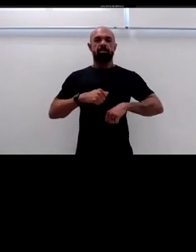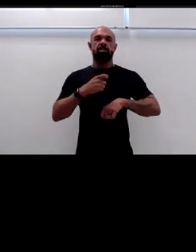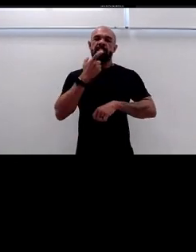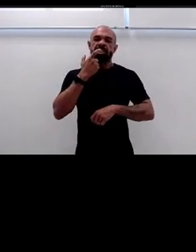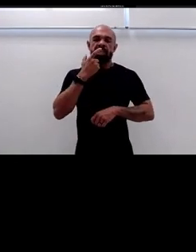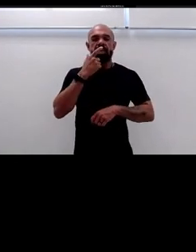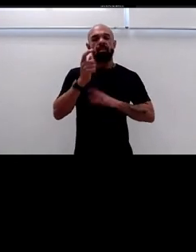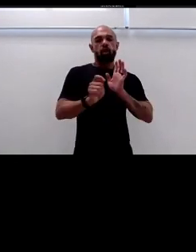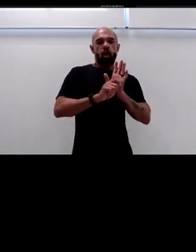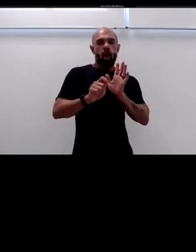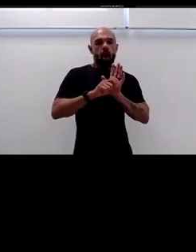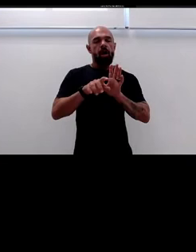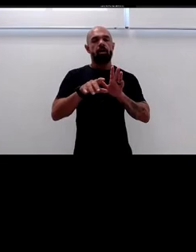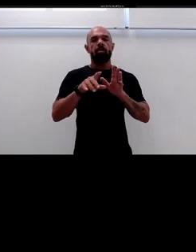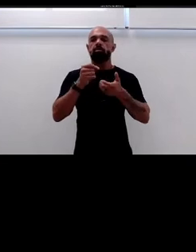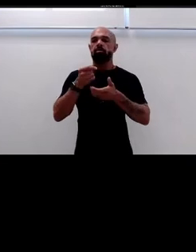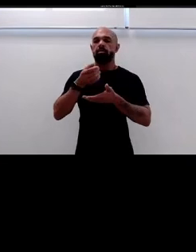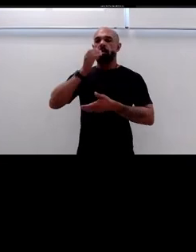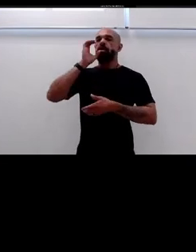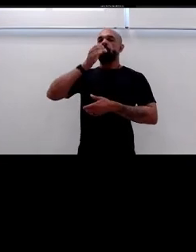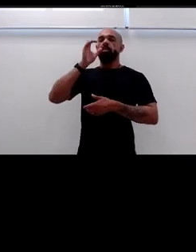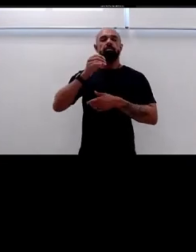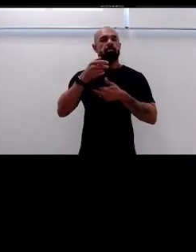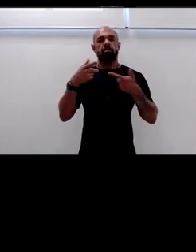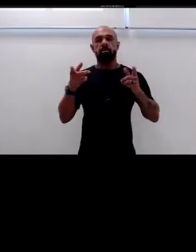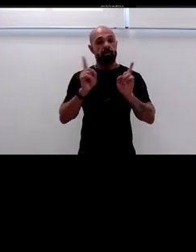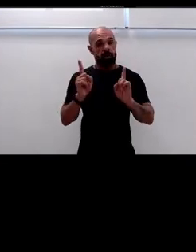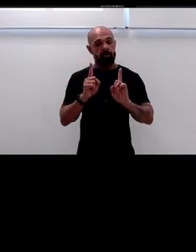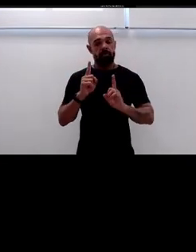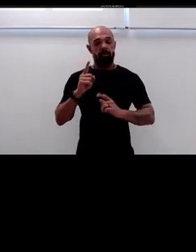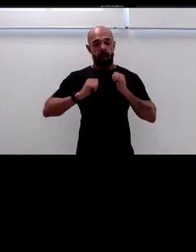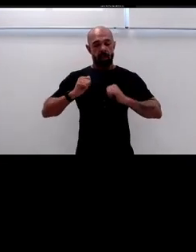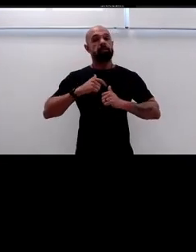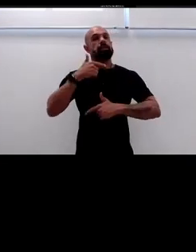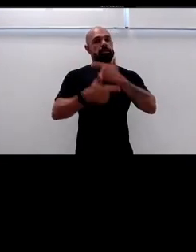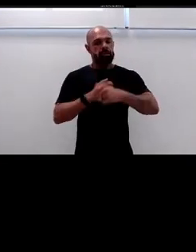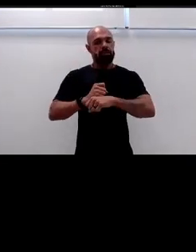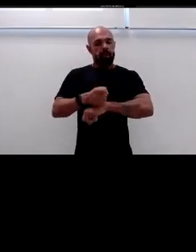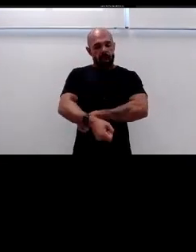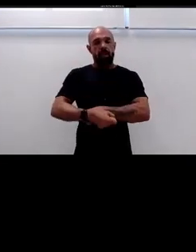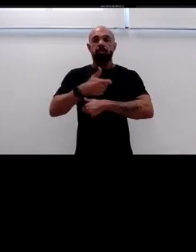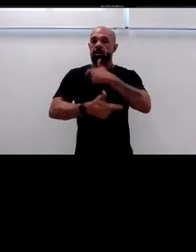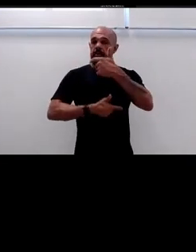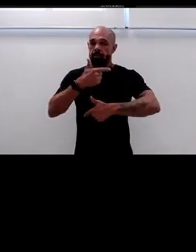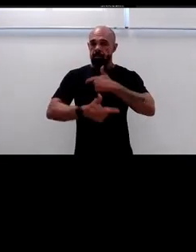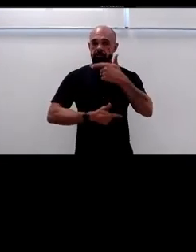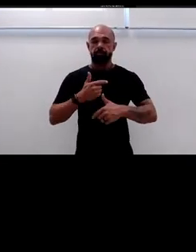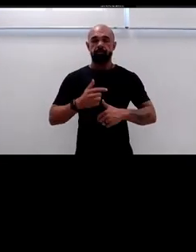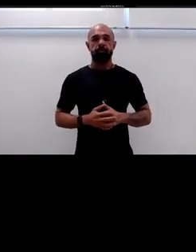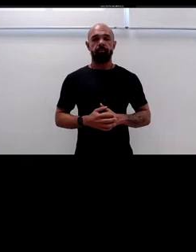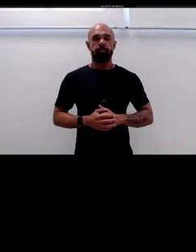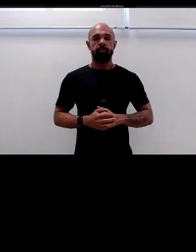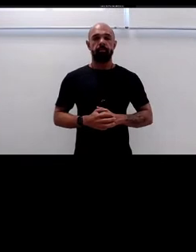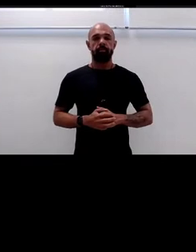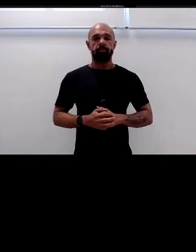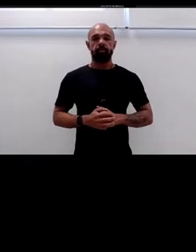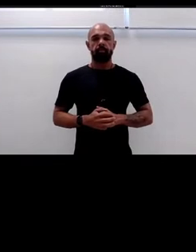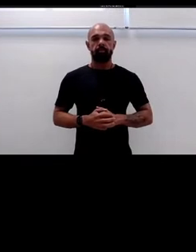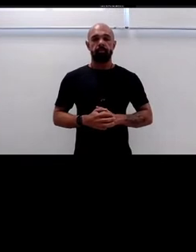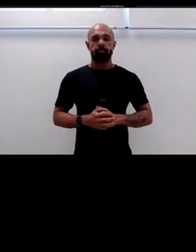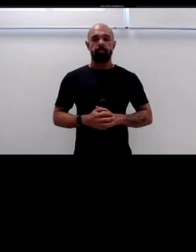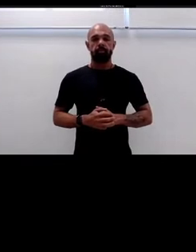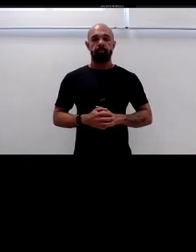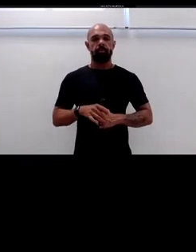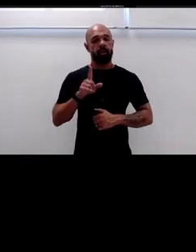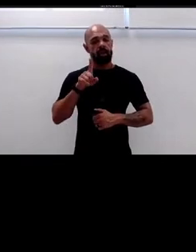a coquetéis. O artista é um cara que rala, é um operário. É um cara como